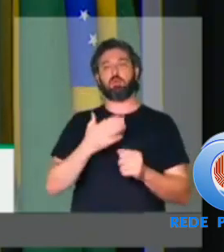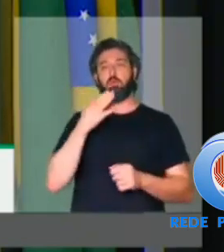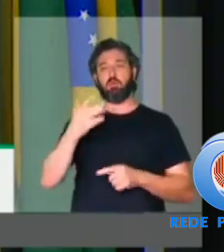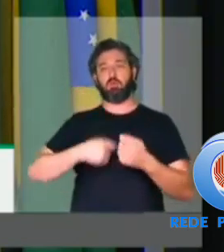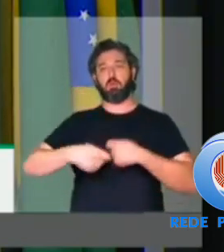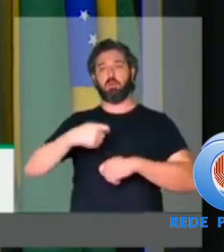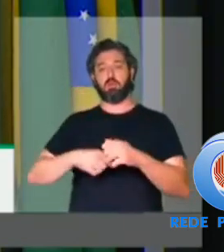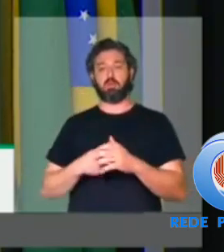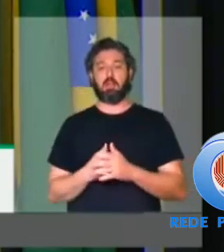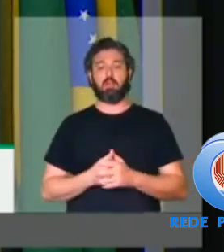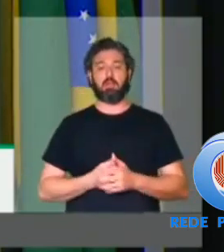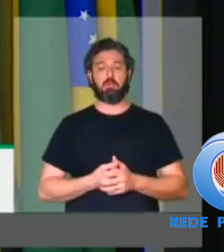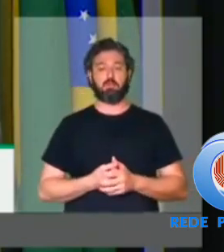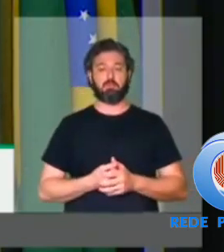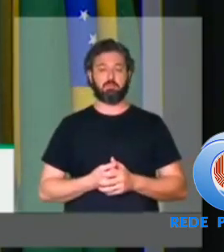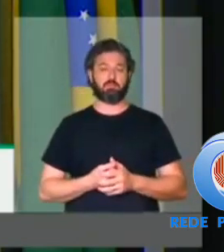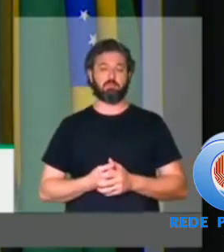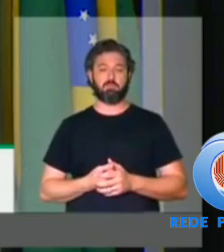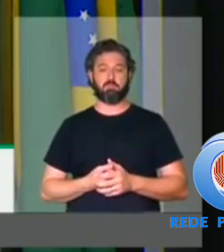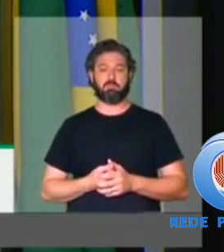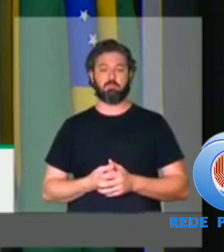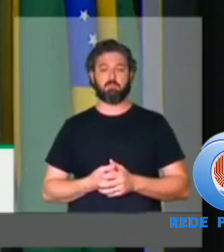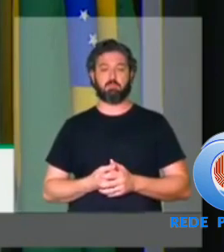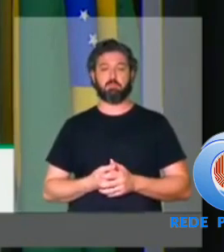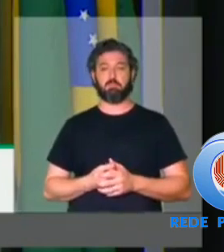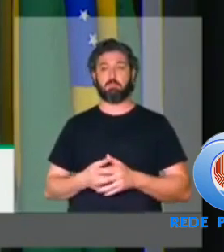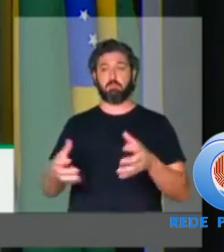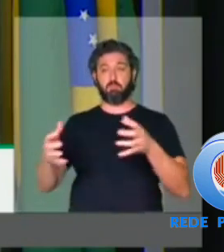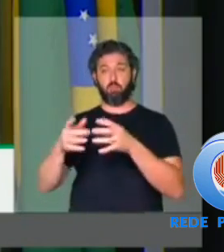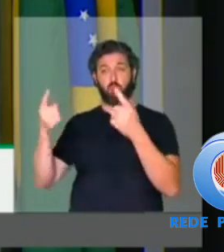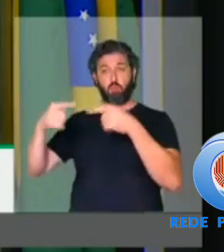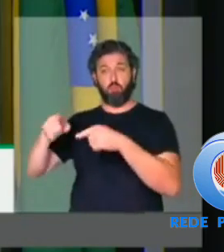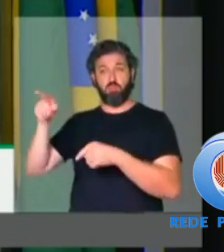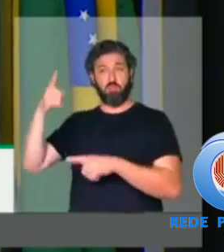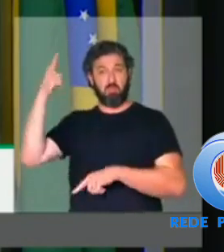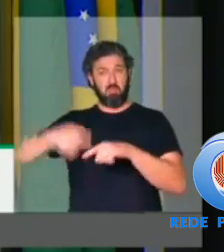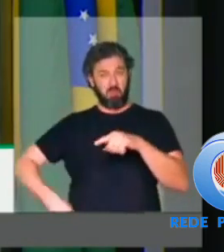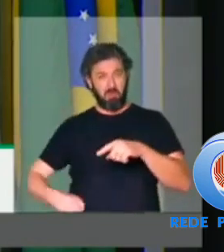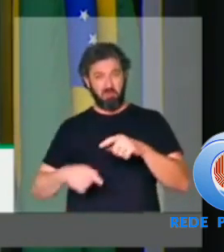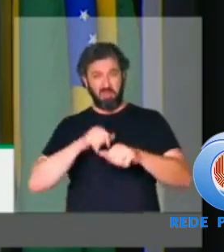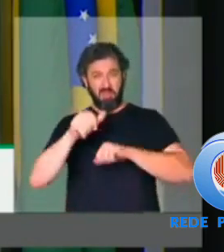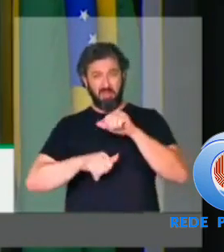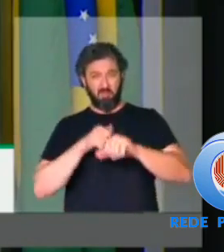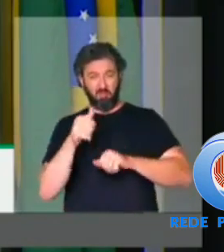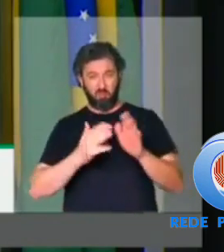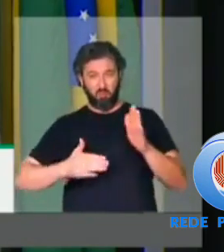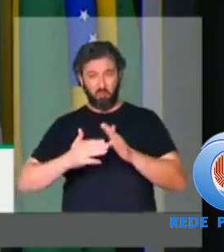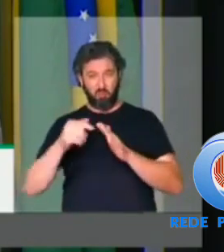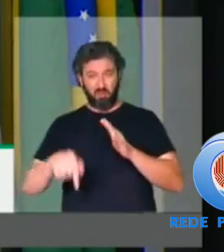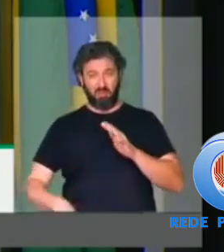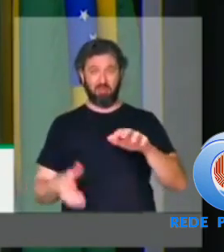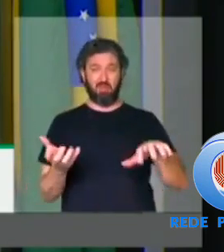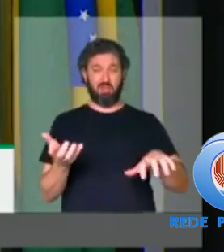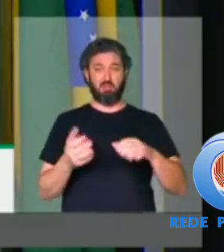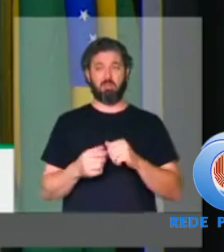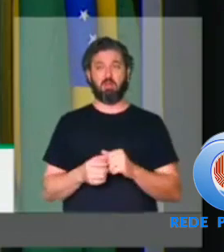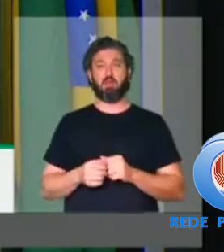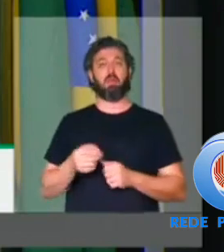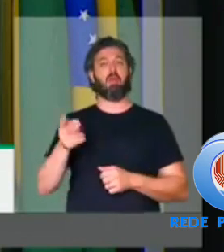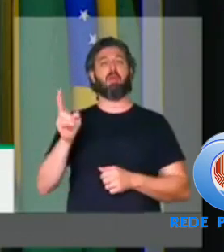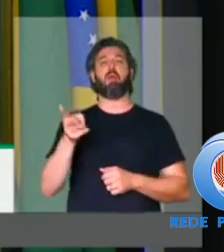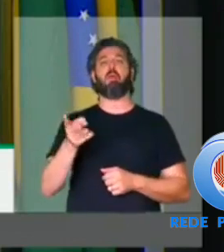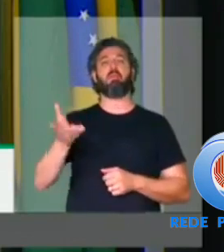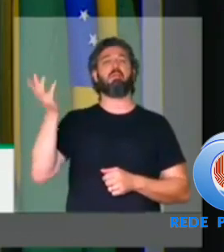aos negócios. A oposição que quer impedir as reformas neste parlamento são